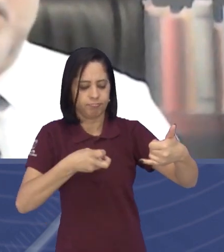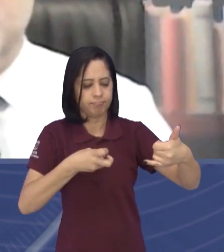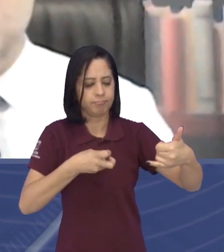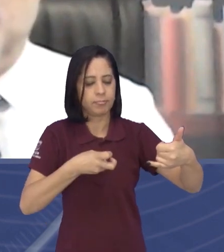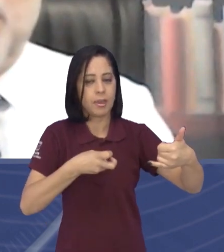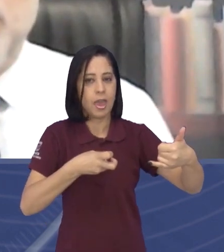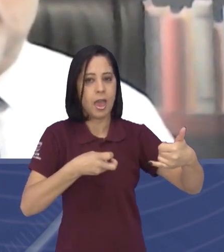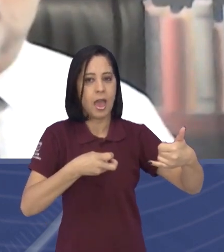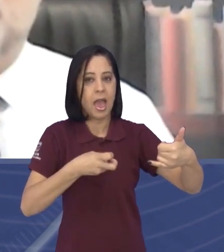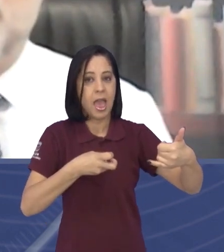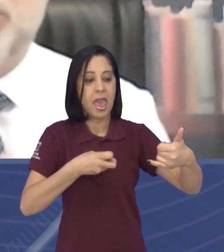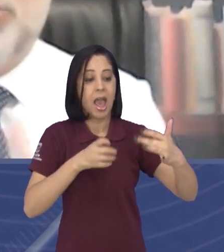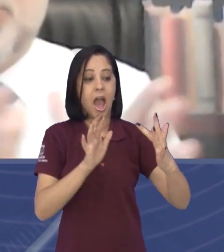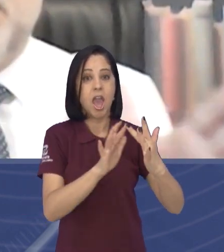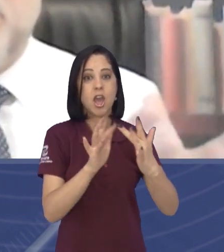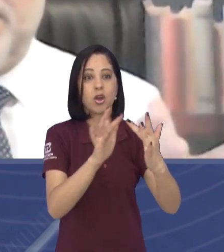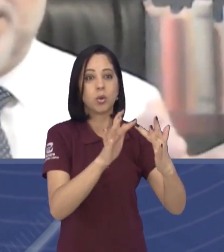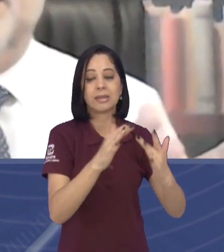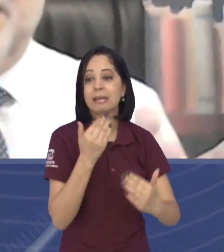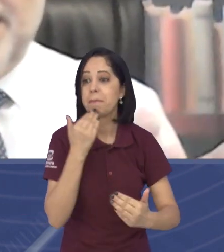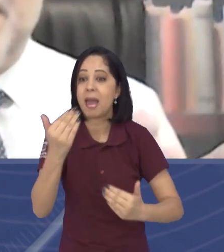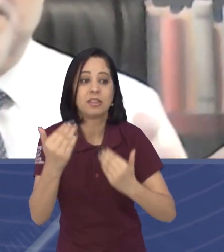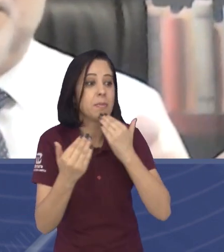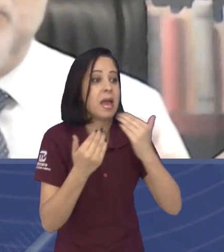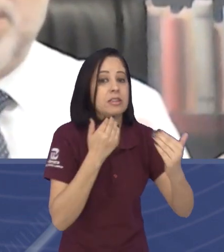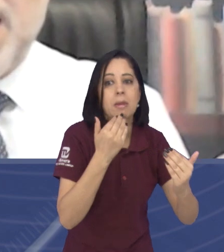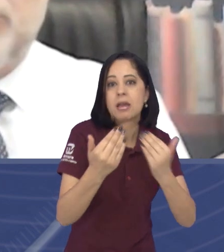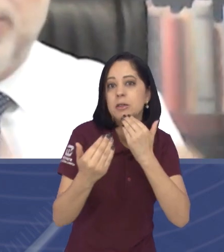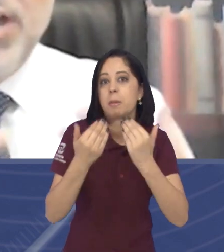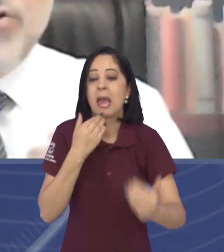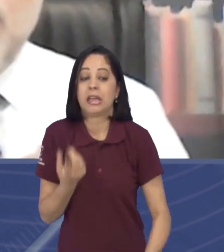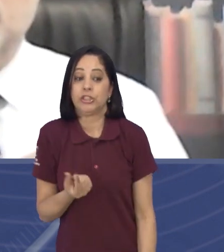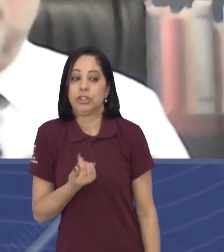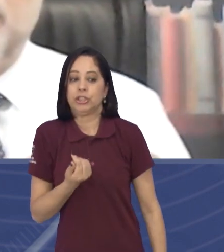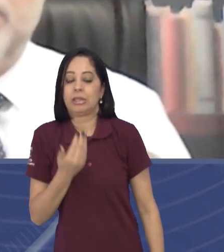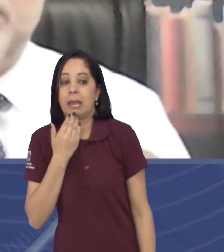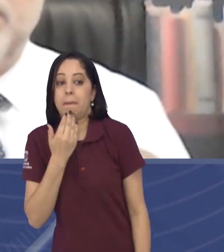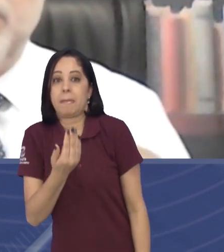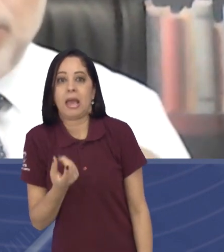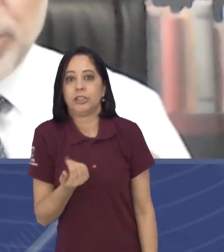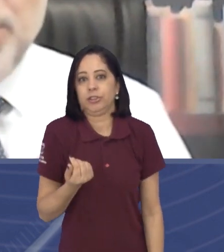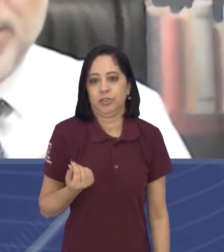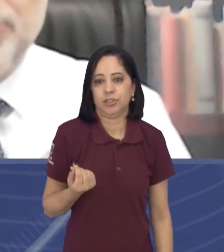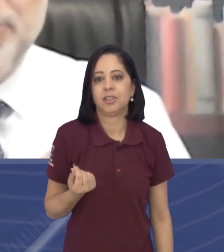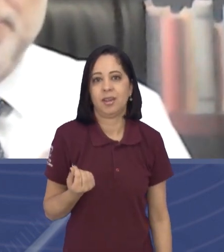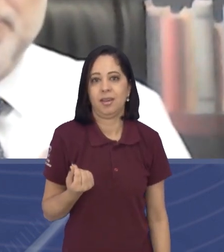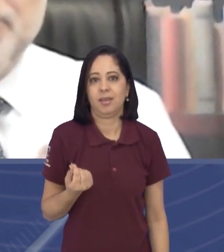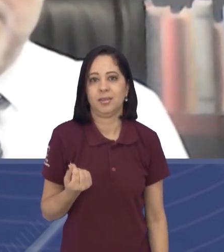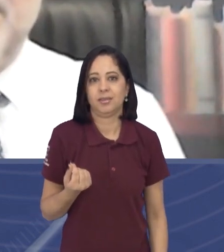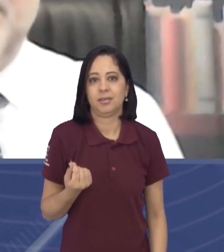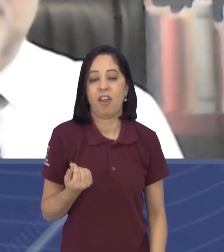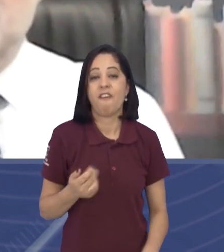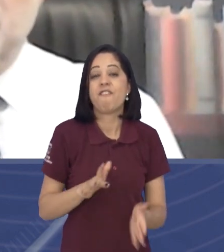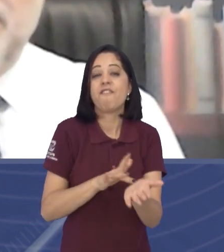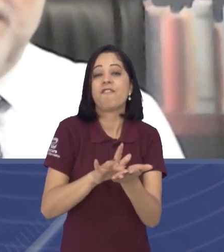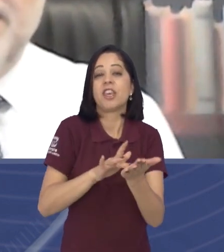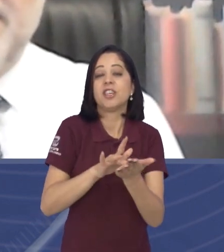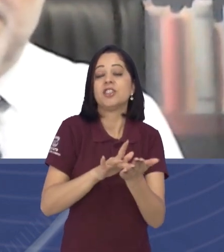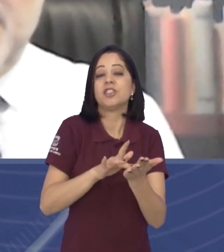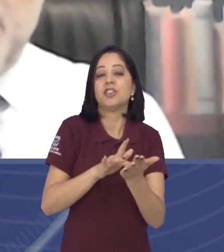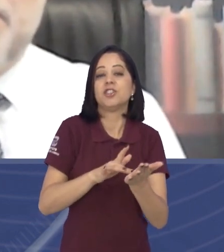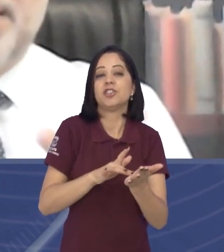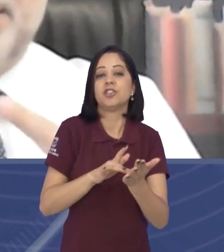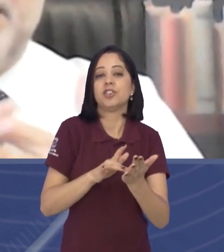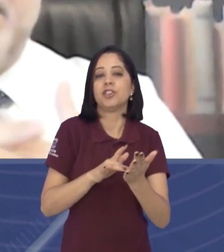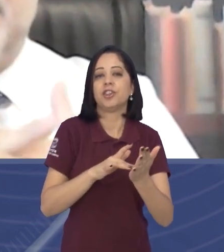sai a pedir dinheiro para outras pessoas que estão na nossa rede de contactos, como se fosse nós mesmos. Então, eu